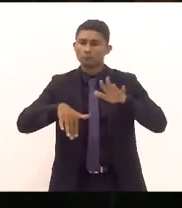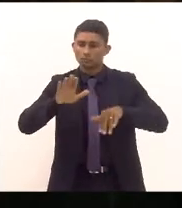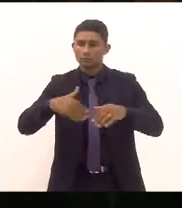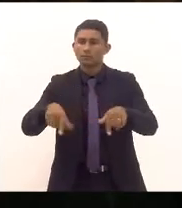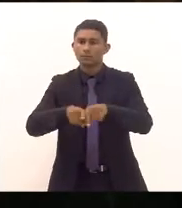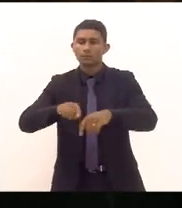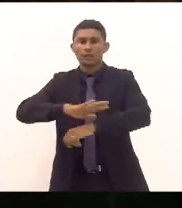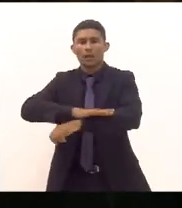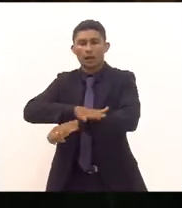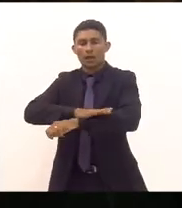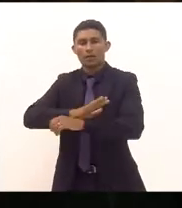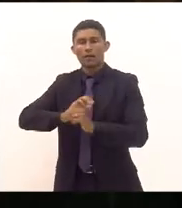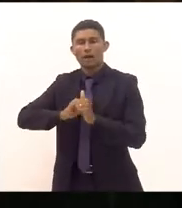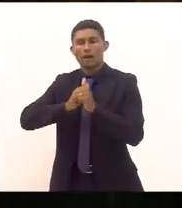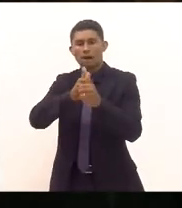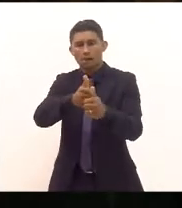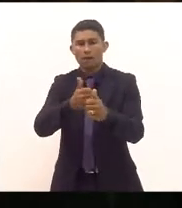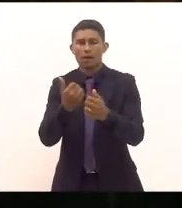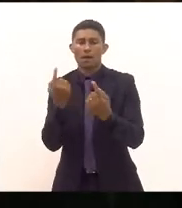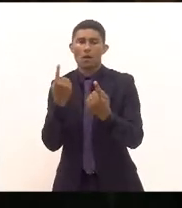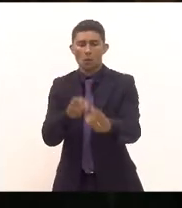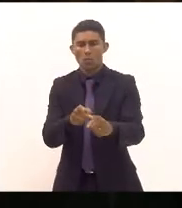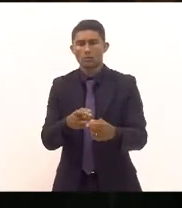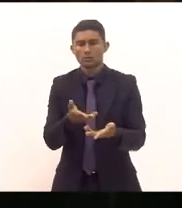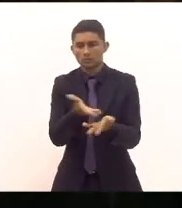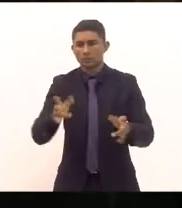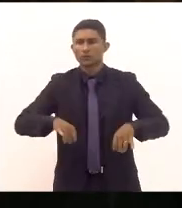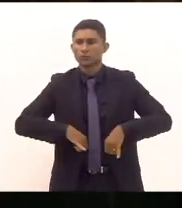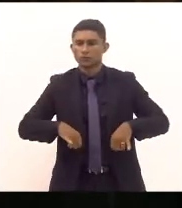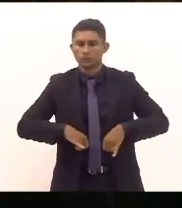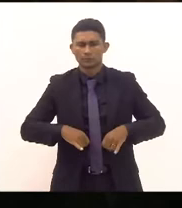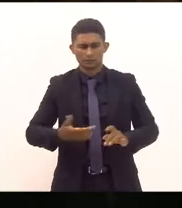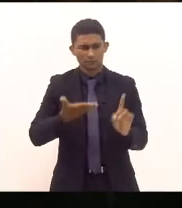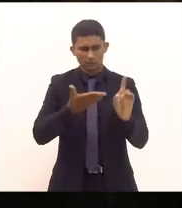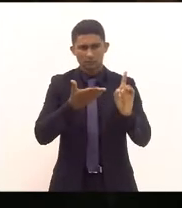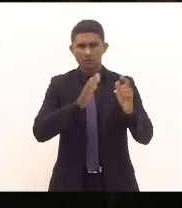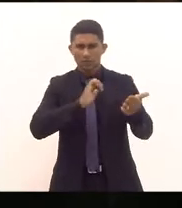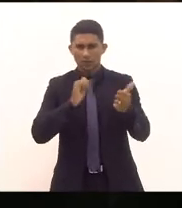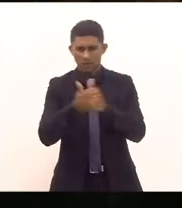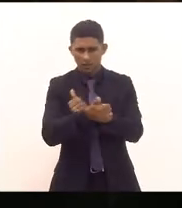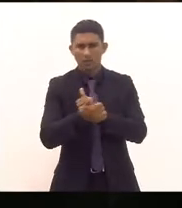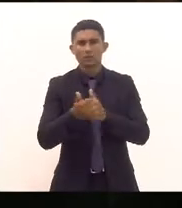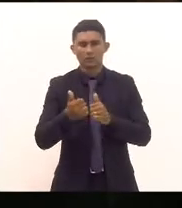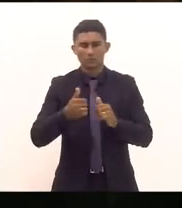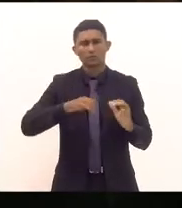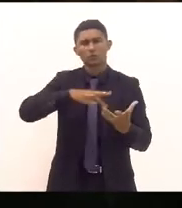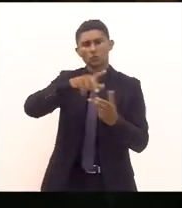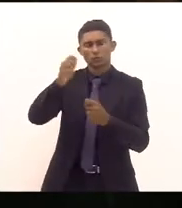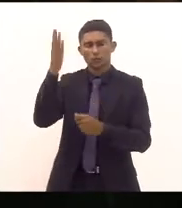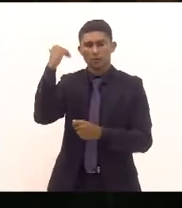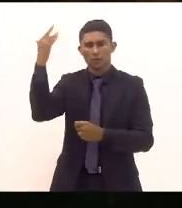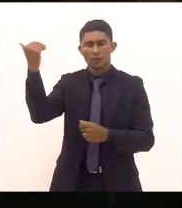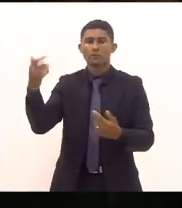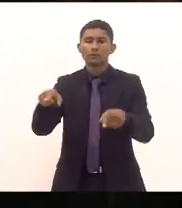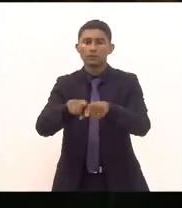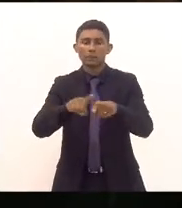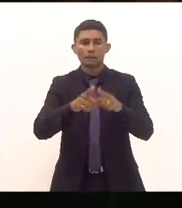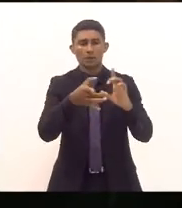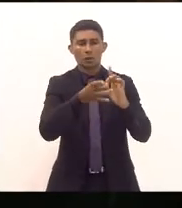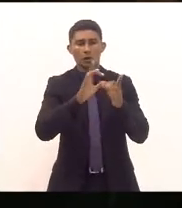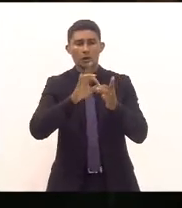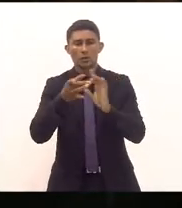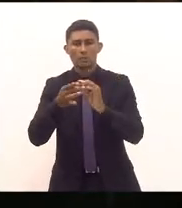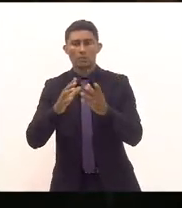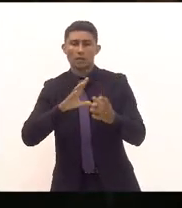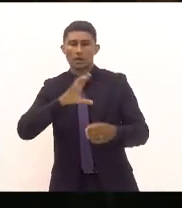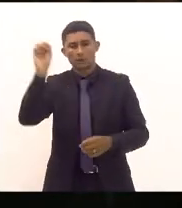racista mente o perseguida no país O Paulinho é só um atleta internacional de destaque um campeão olímpico é também